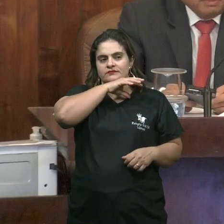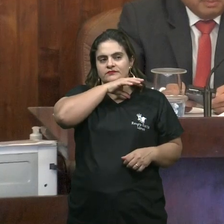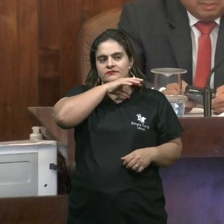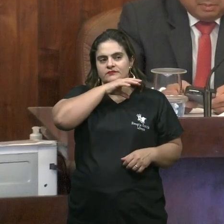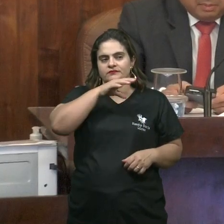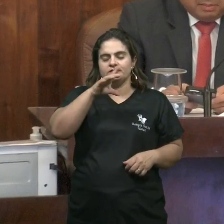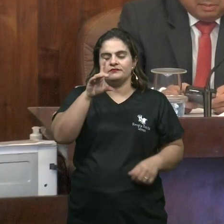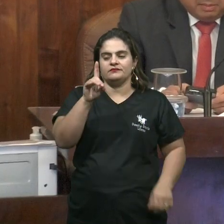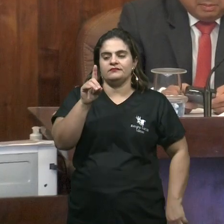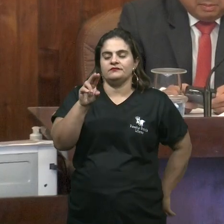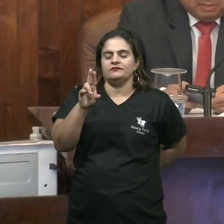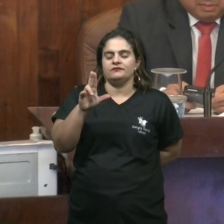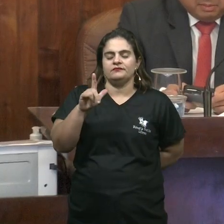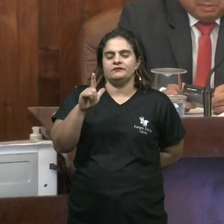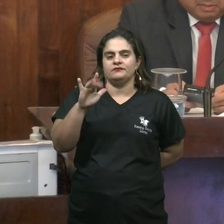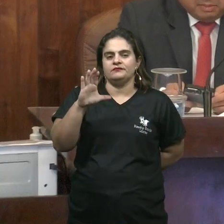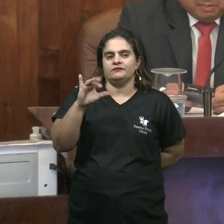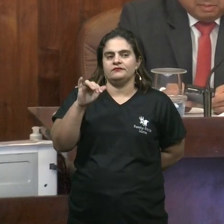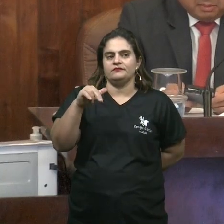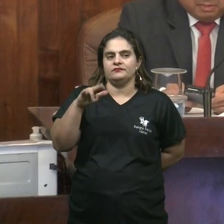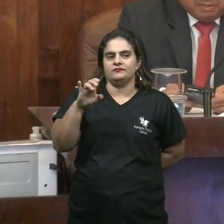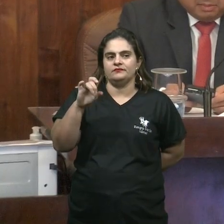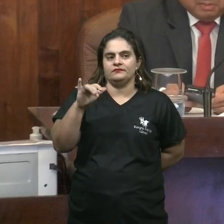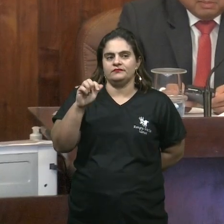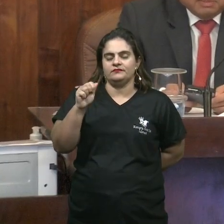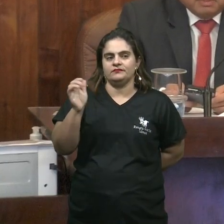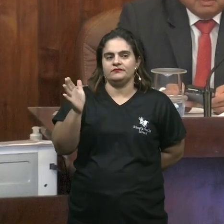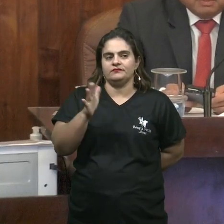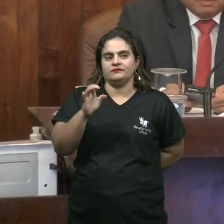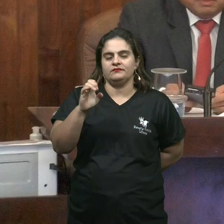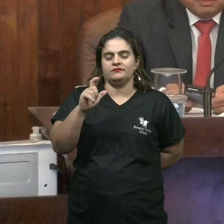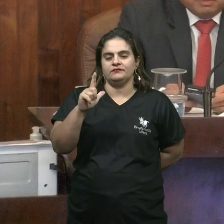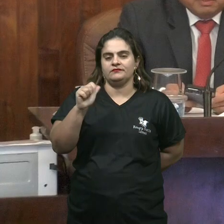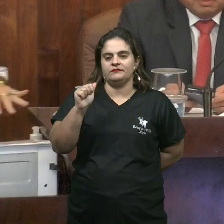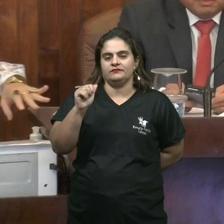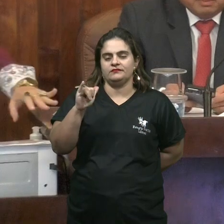da Dulcinea, da Elaine Zilio,